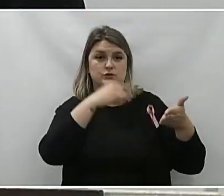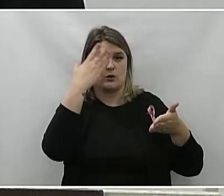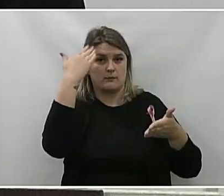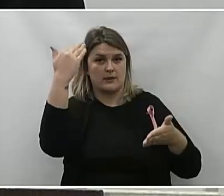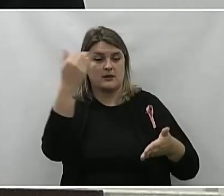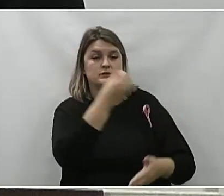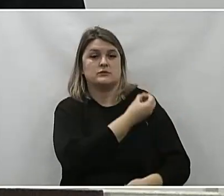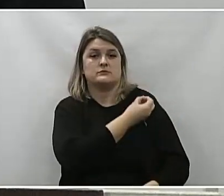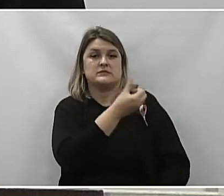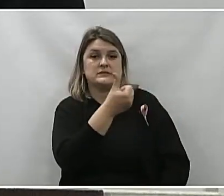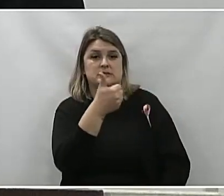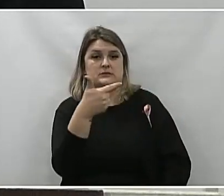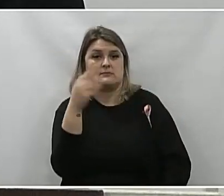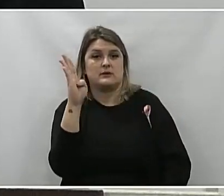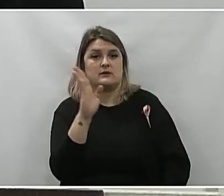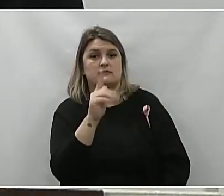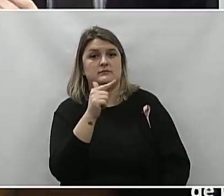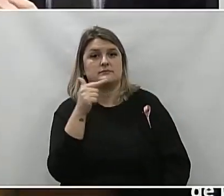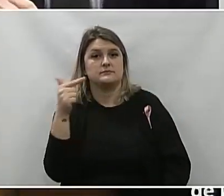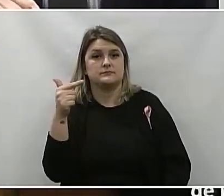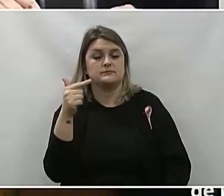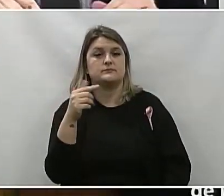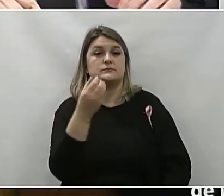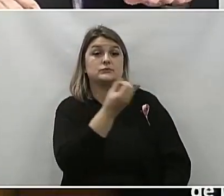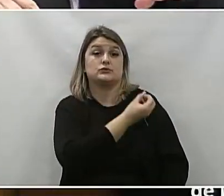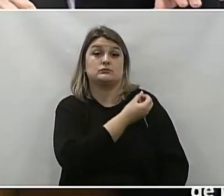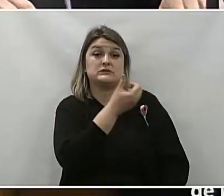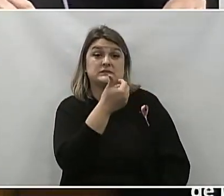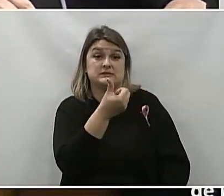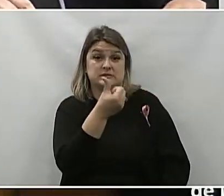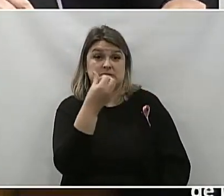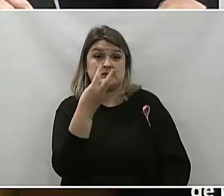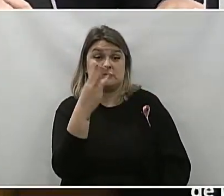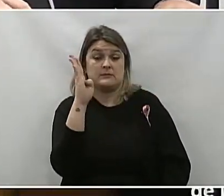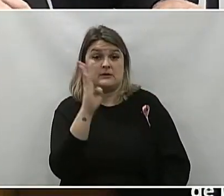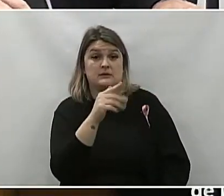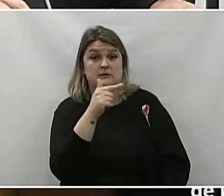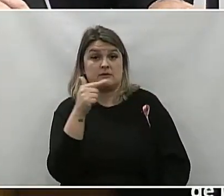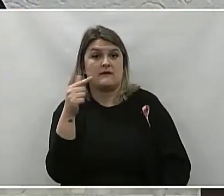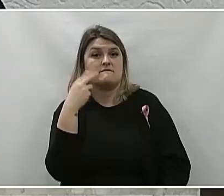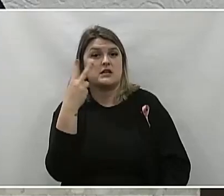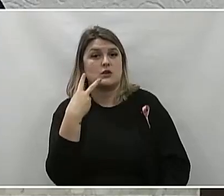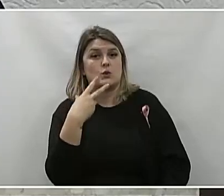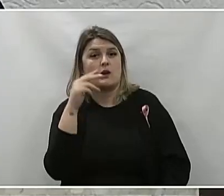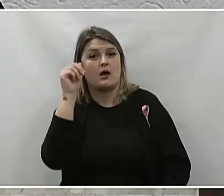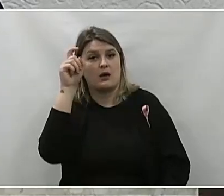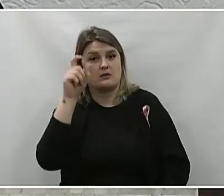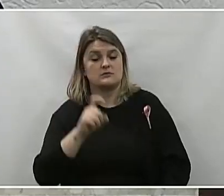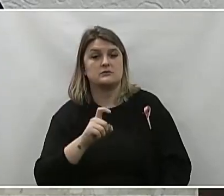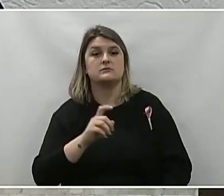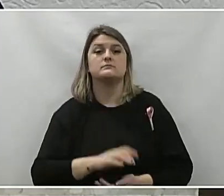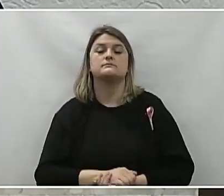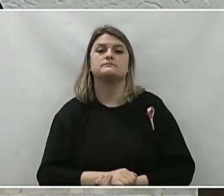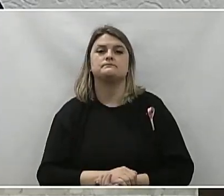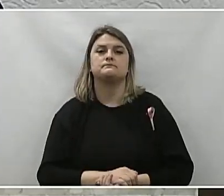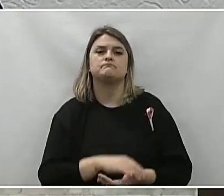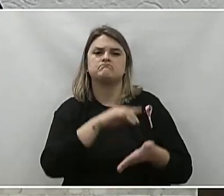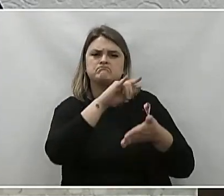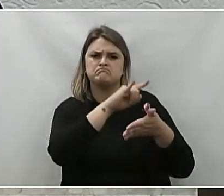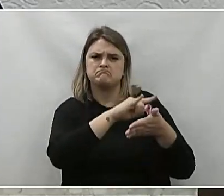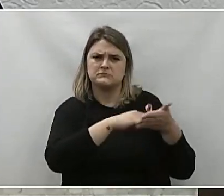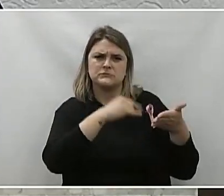número 62 de 2022 número 63 de 2022 do vereador Alex de Anastácio